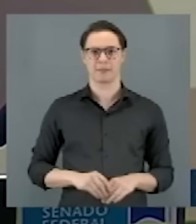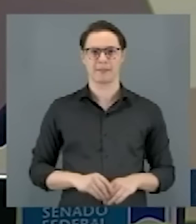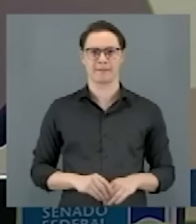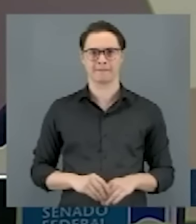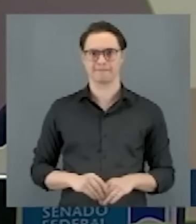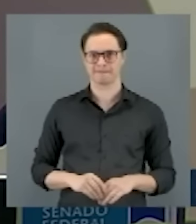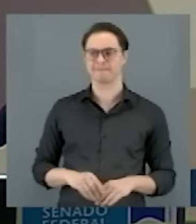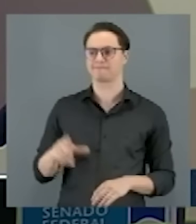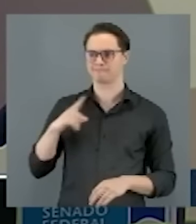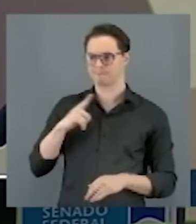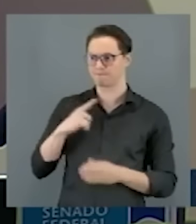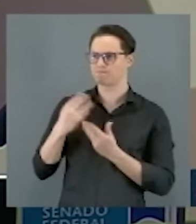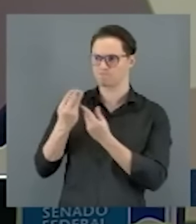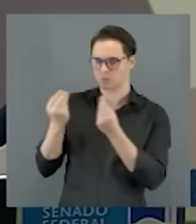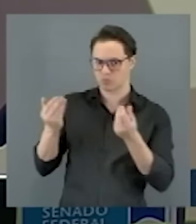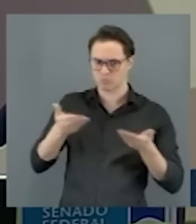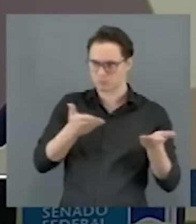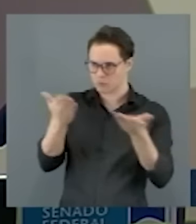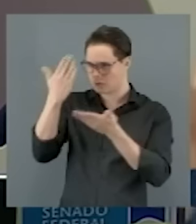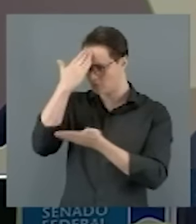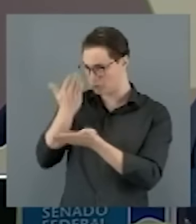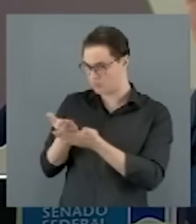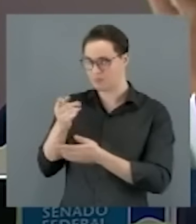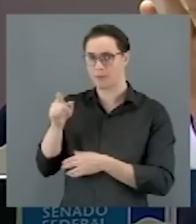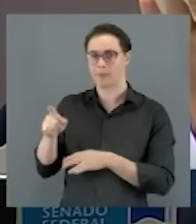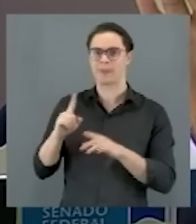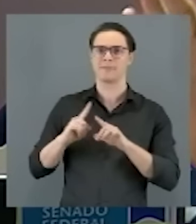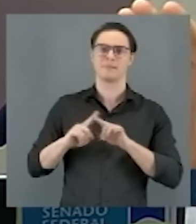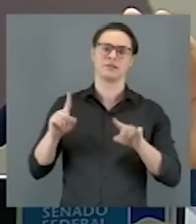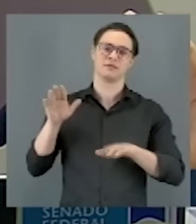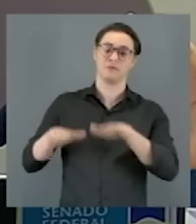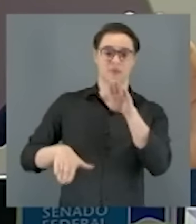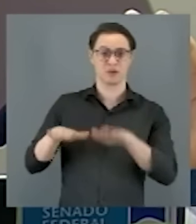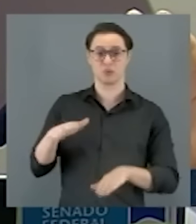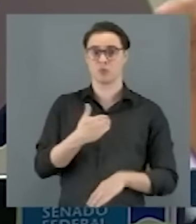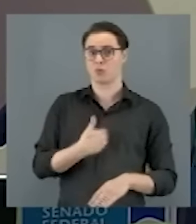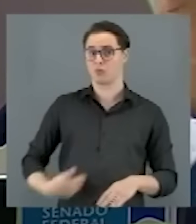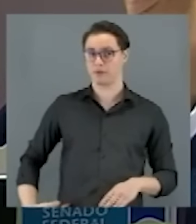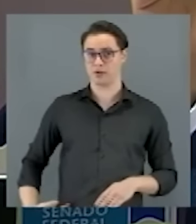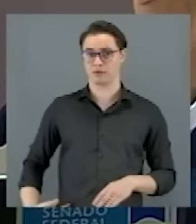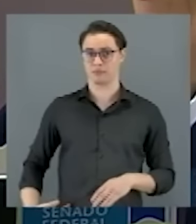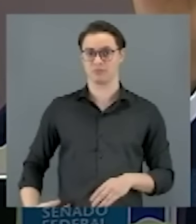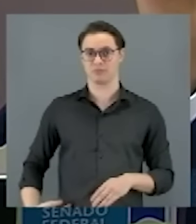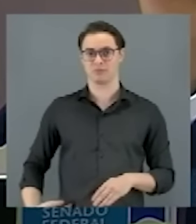tem prestígio com os senadores. Embora nem sempre o governo